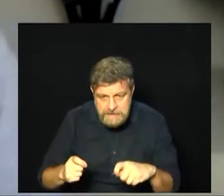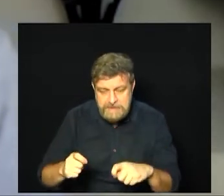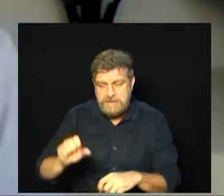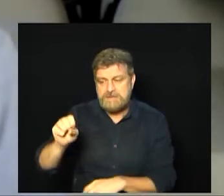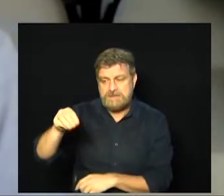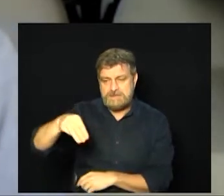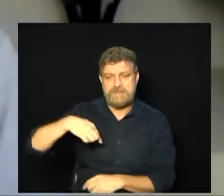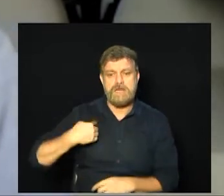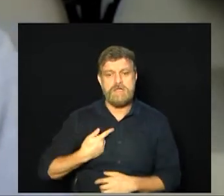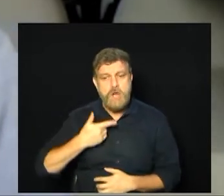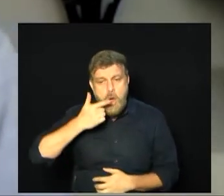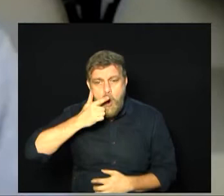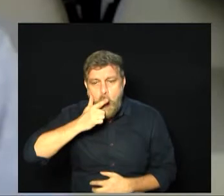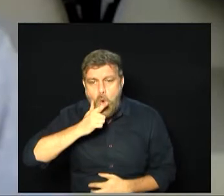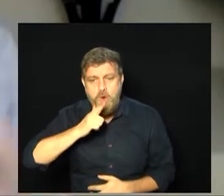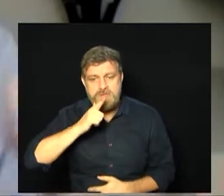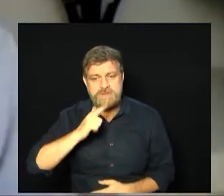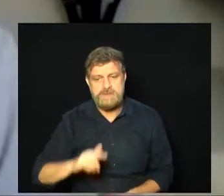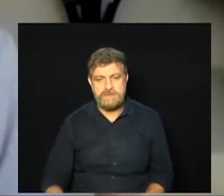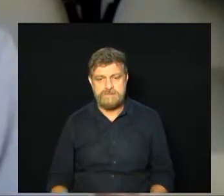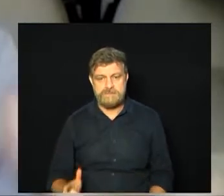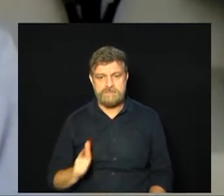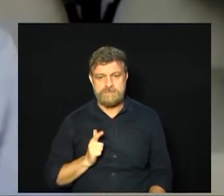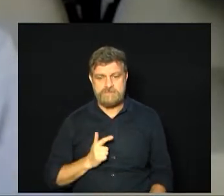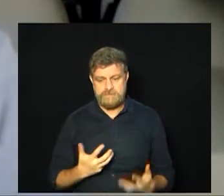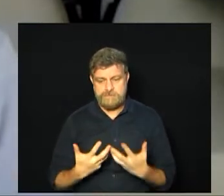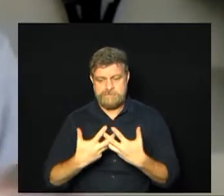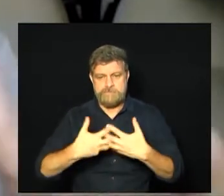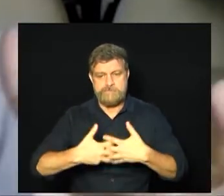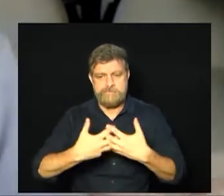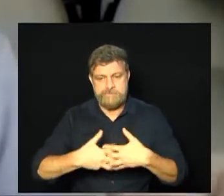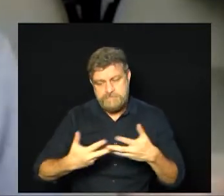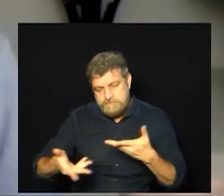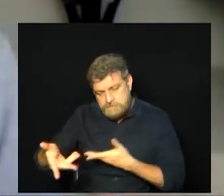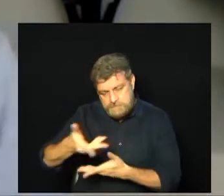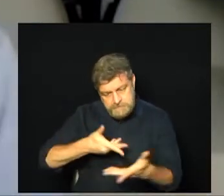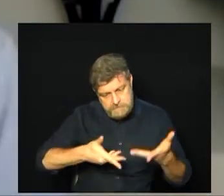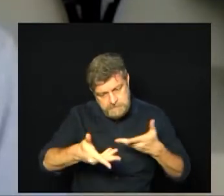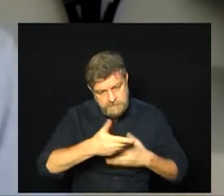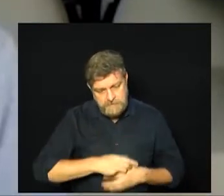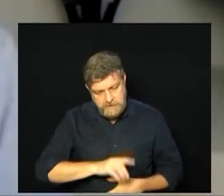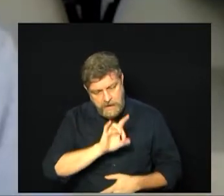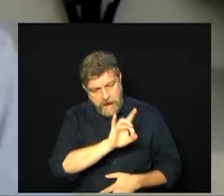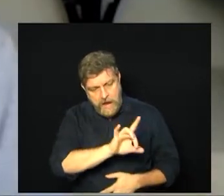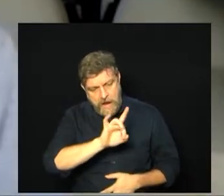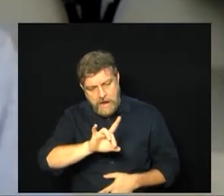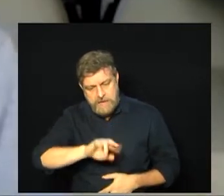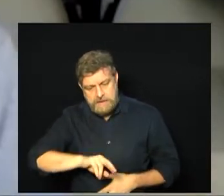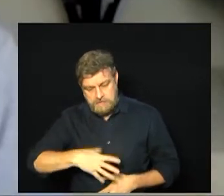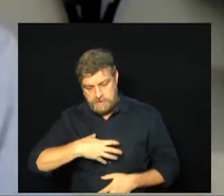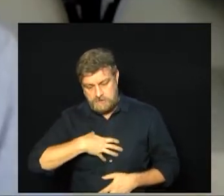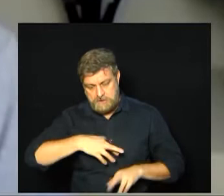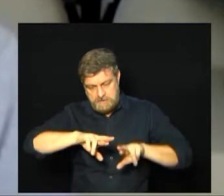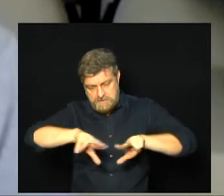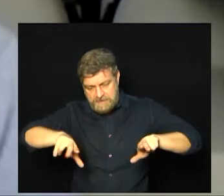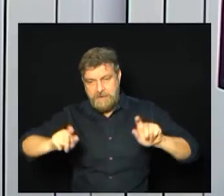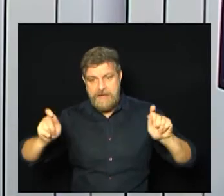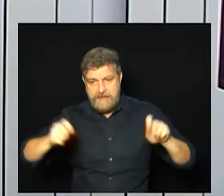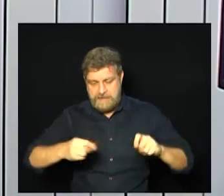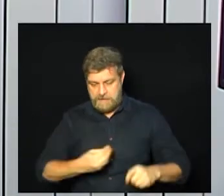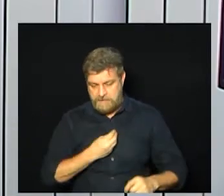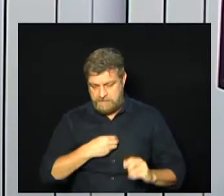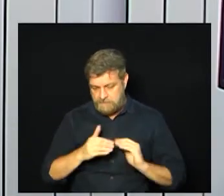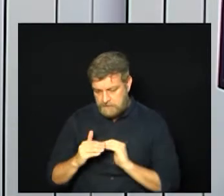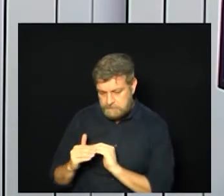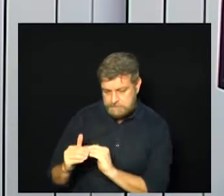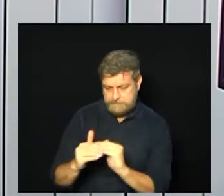gente conseguir se entender, mesmo com tantas diferenças entre nós. Ótimo.